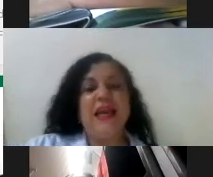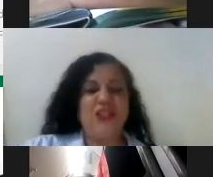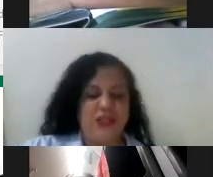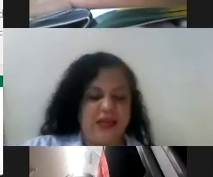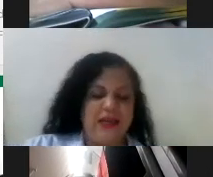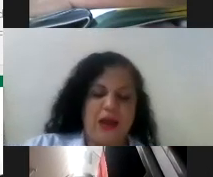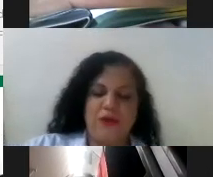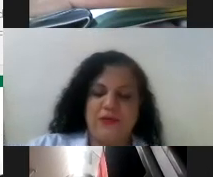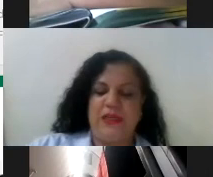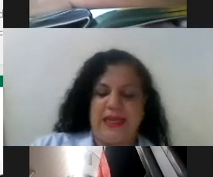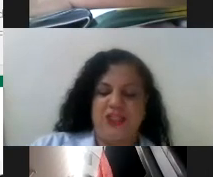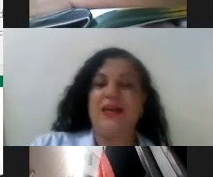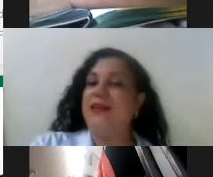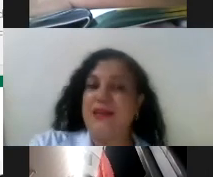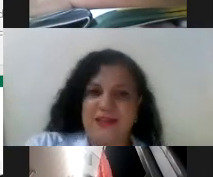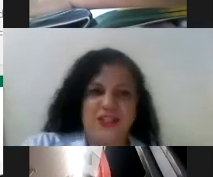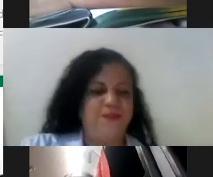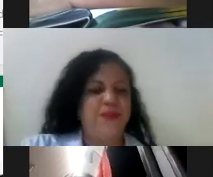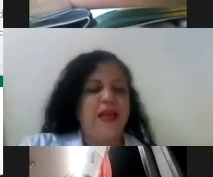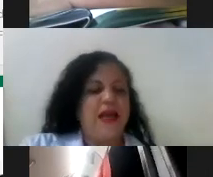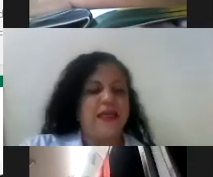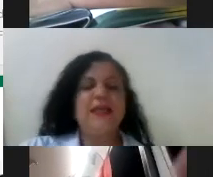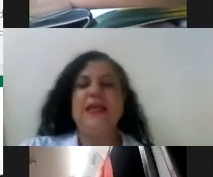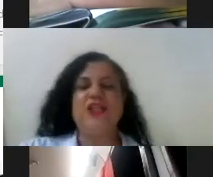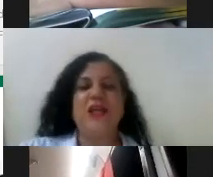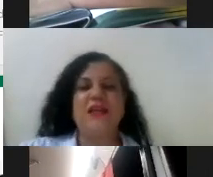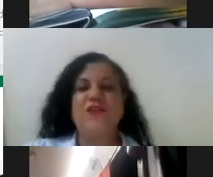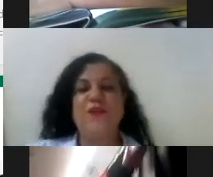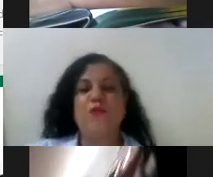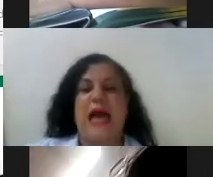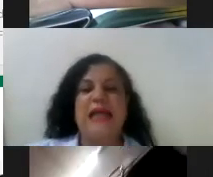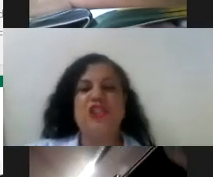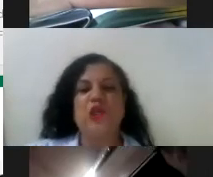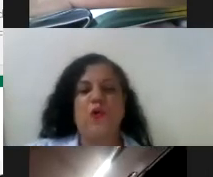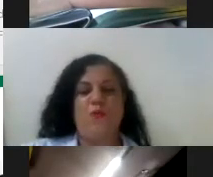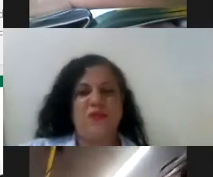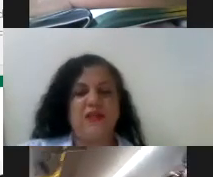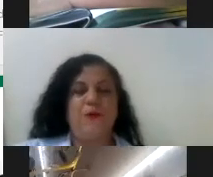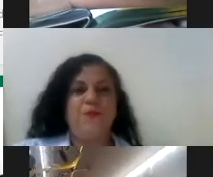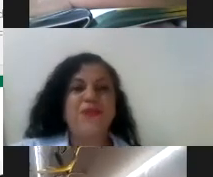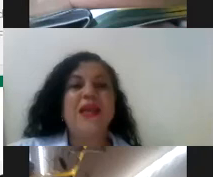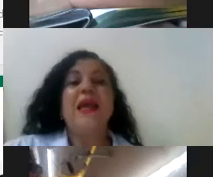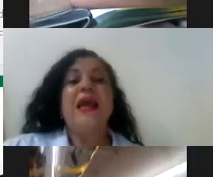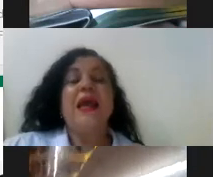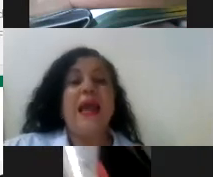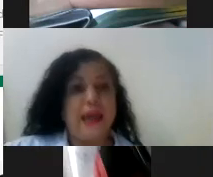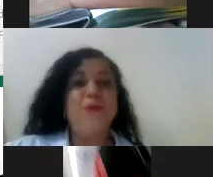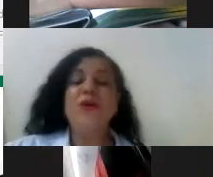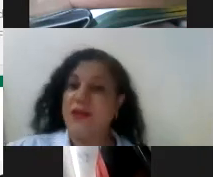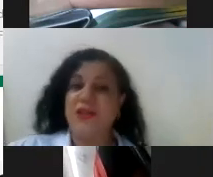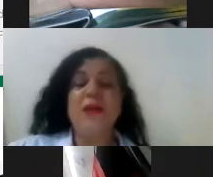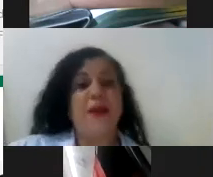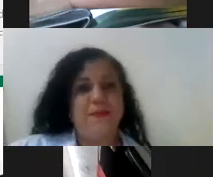Aquele cliente que ele é um cliente cadeirante, aquele cliente que ele tem dificuldade de locomoção,